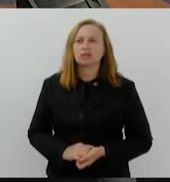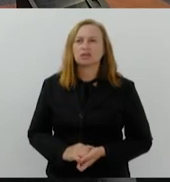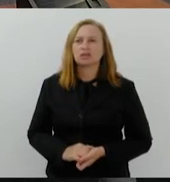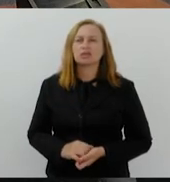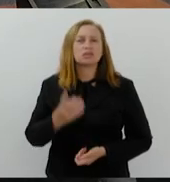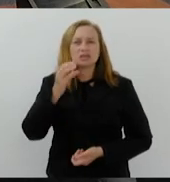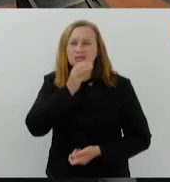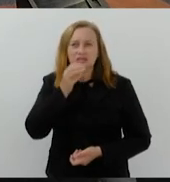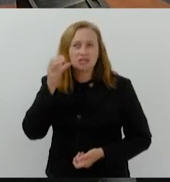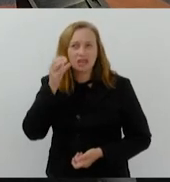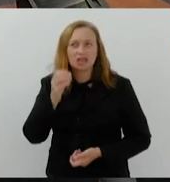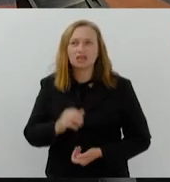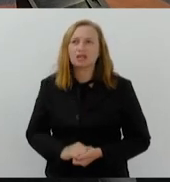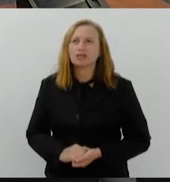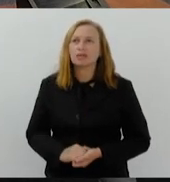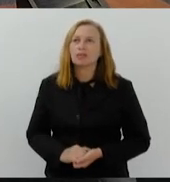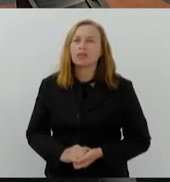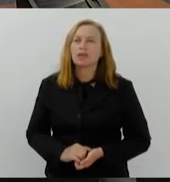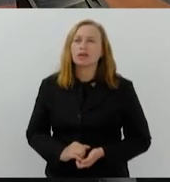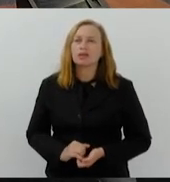Deputada Célia Jordão.